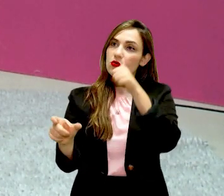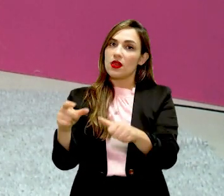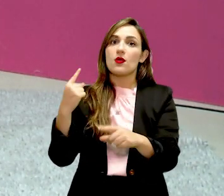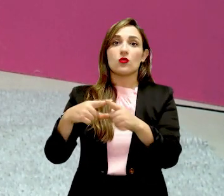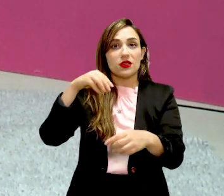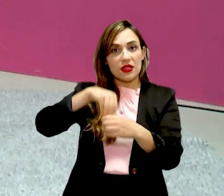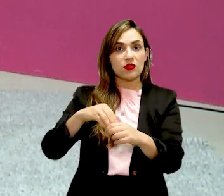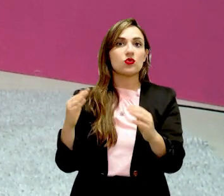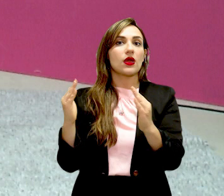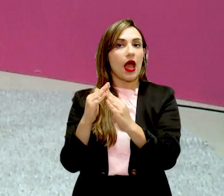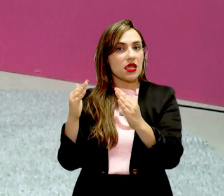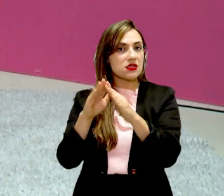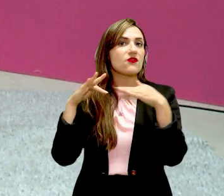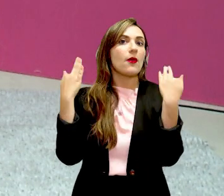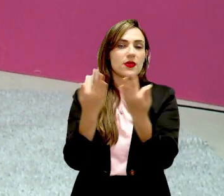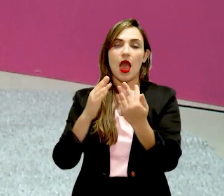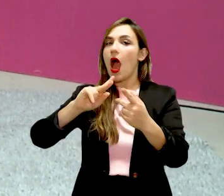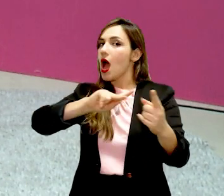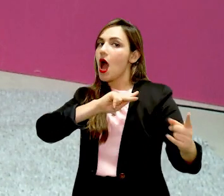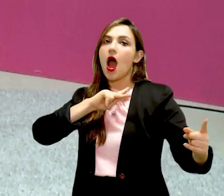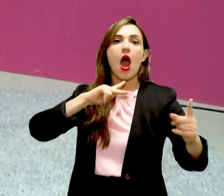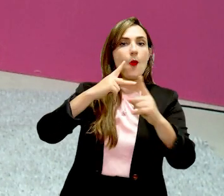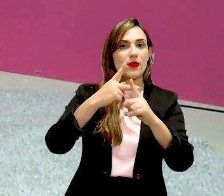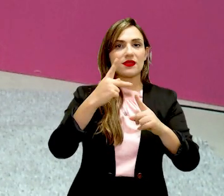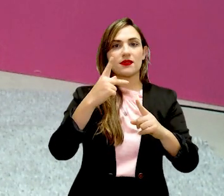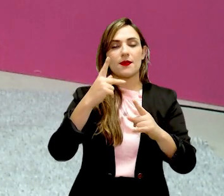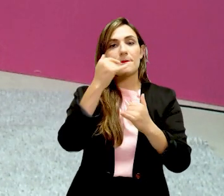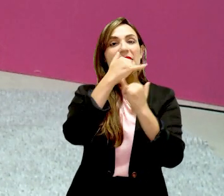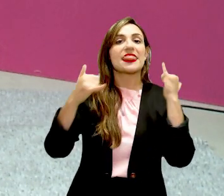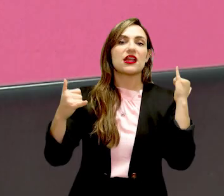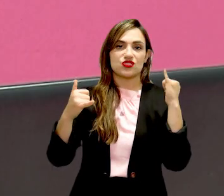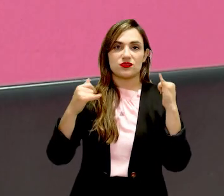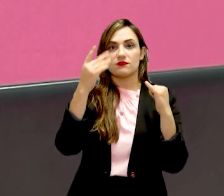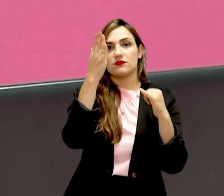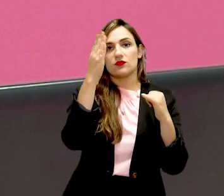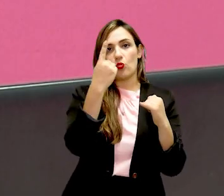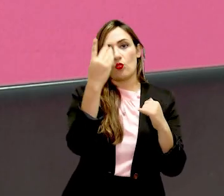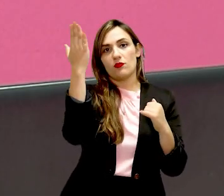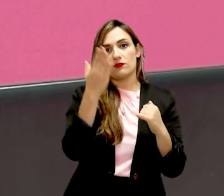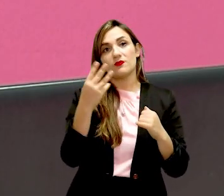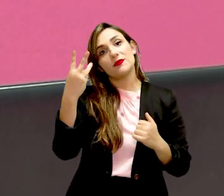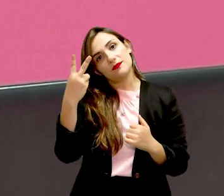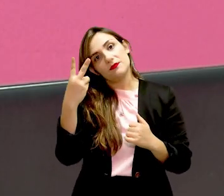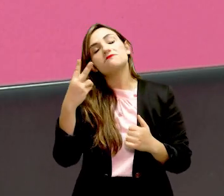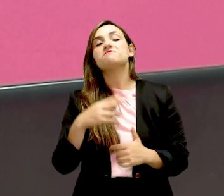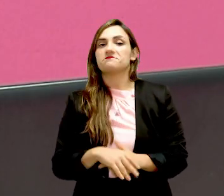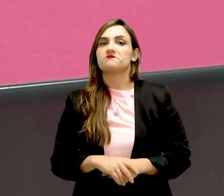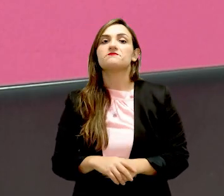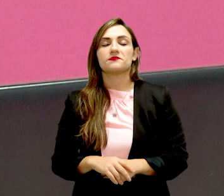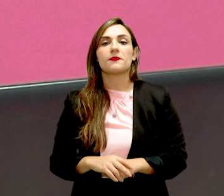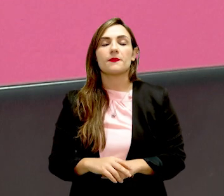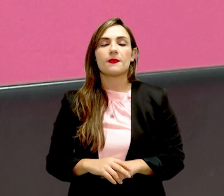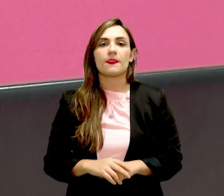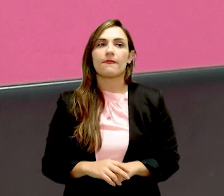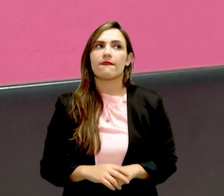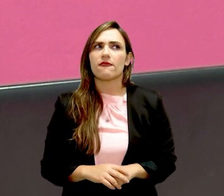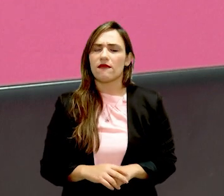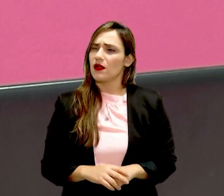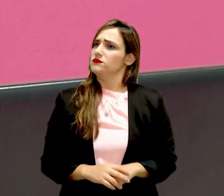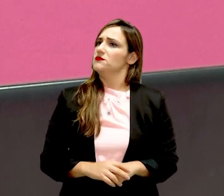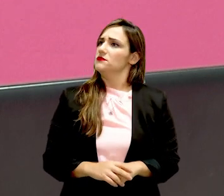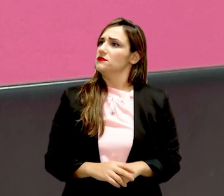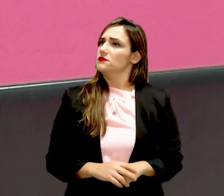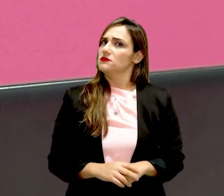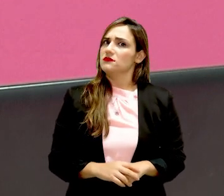de violência doméstica ou familiar, essa pena vai ser aumentada da metade. Olha só, né? E muita gente realmente